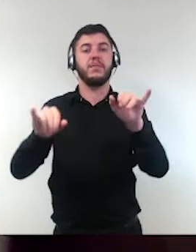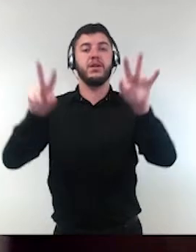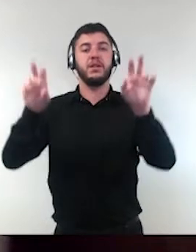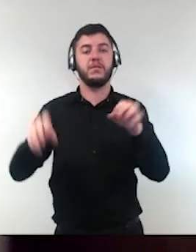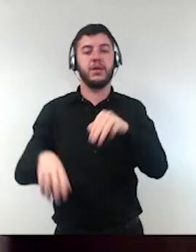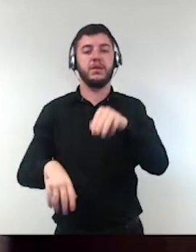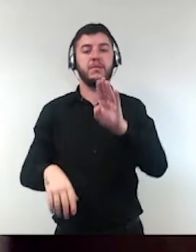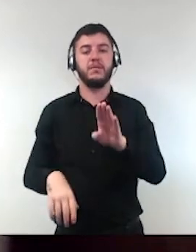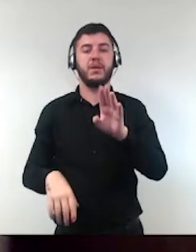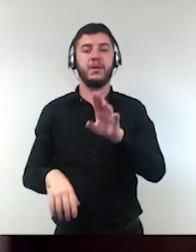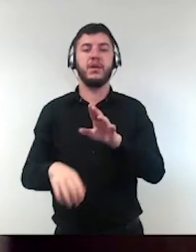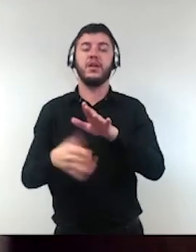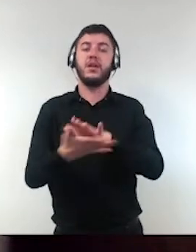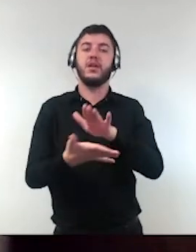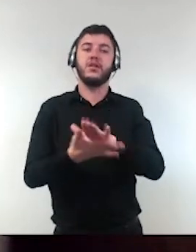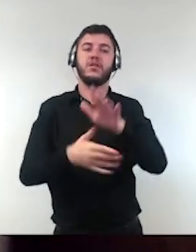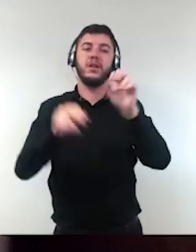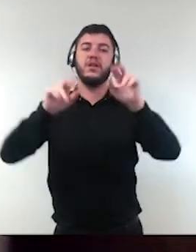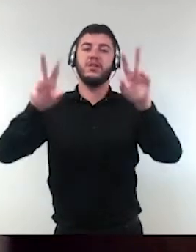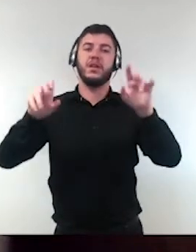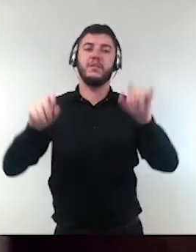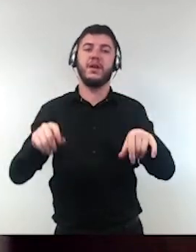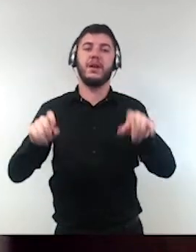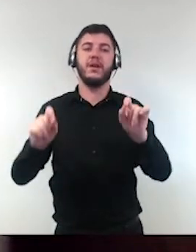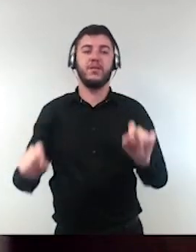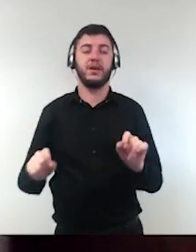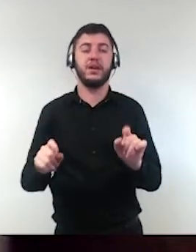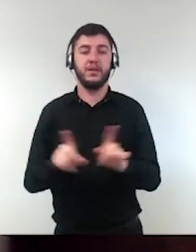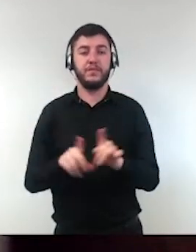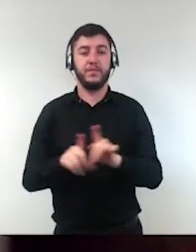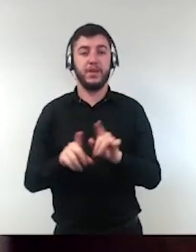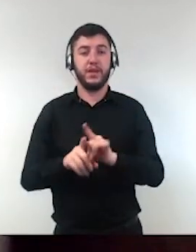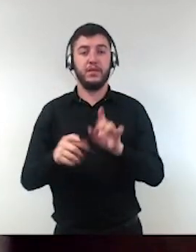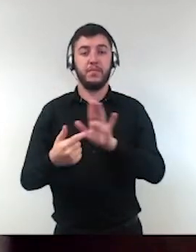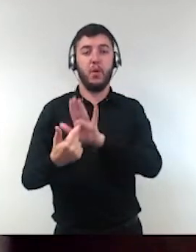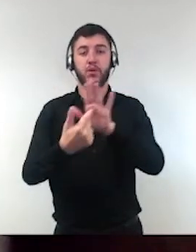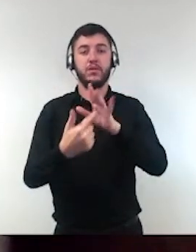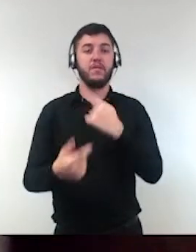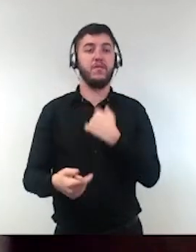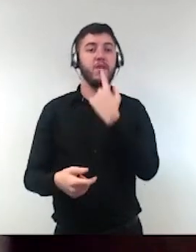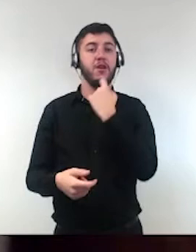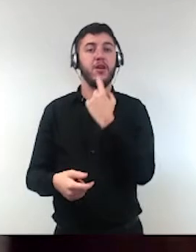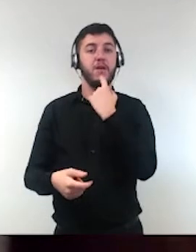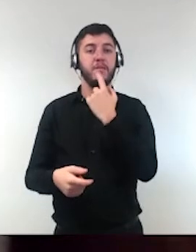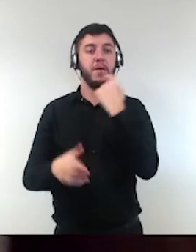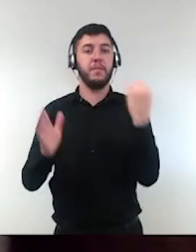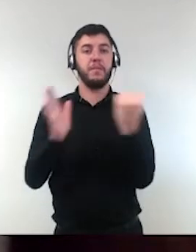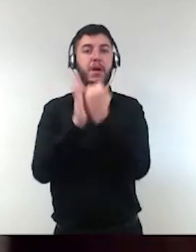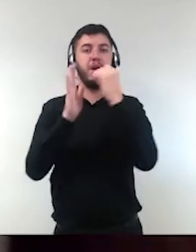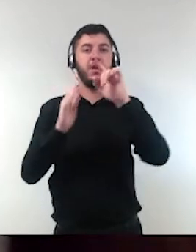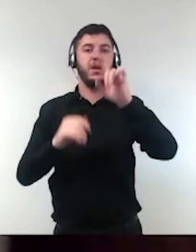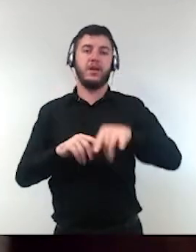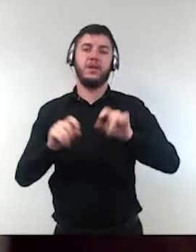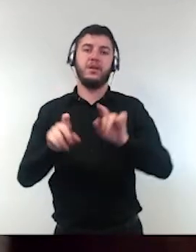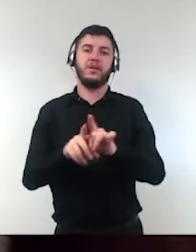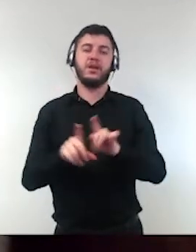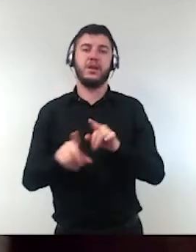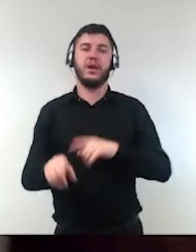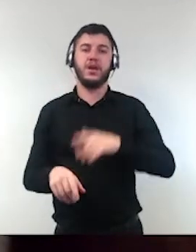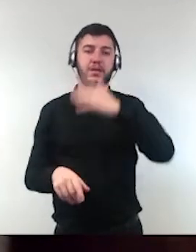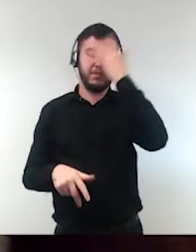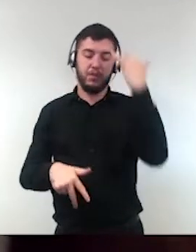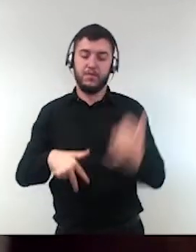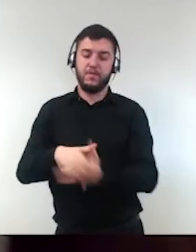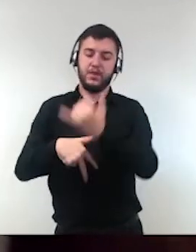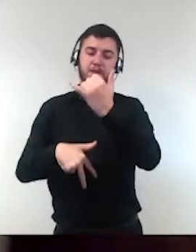Sinal Vermelho, em que vítimas de violência contra a mulher, vítimas mulheres, se socorrem